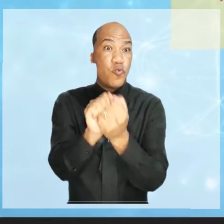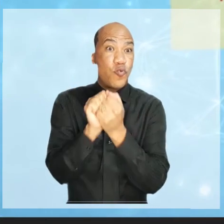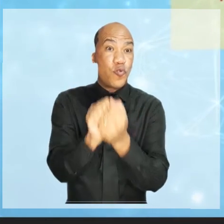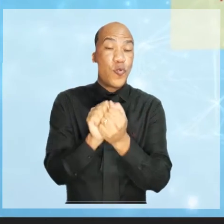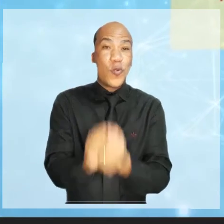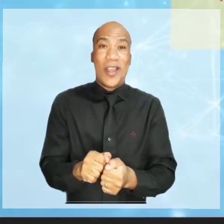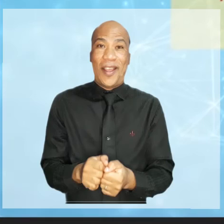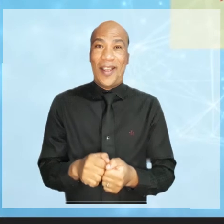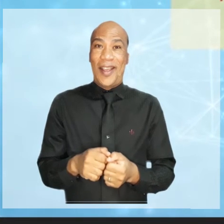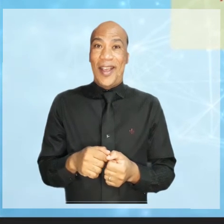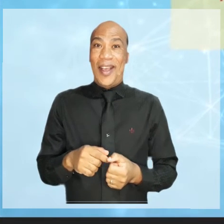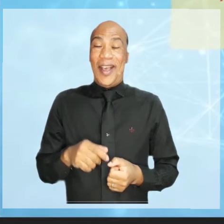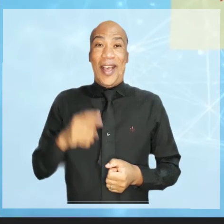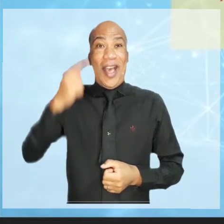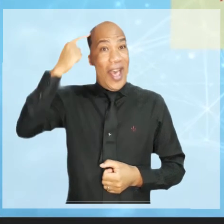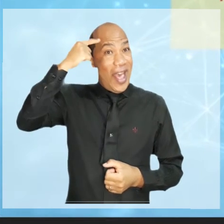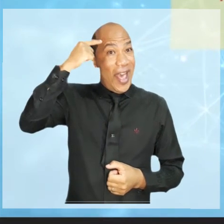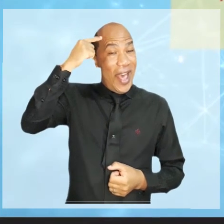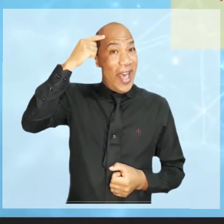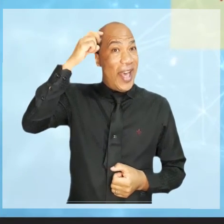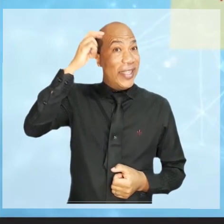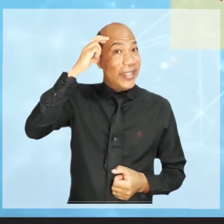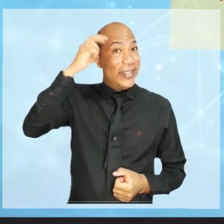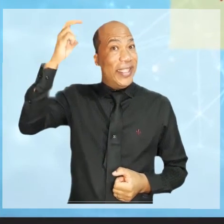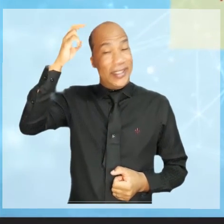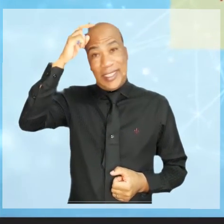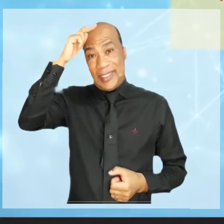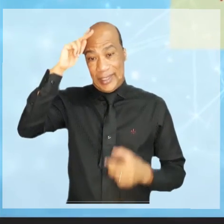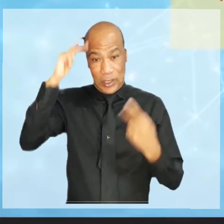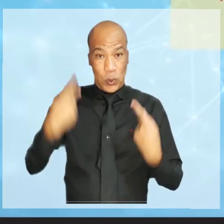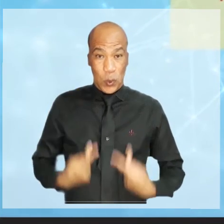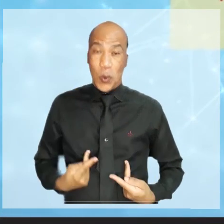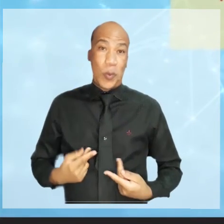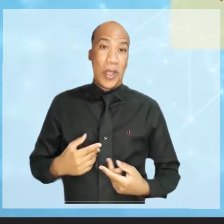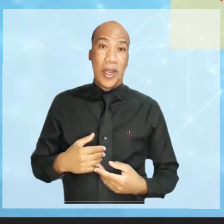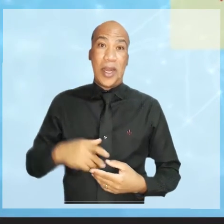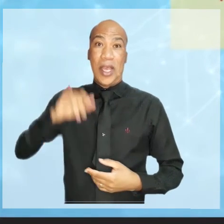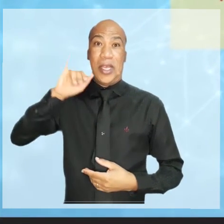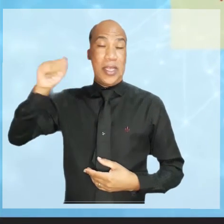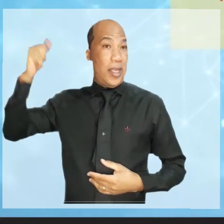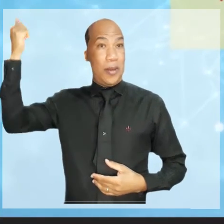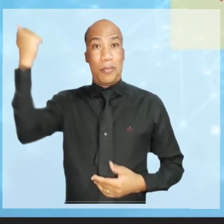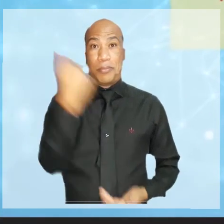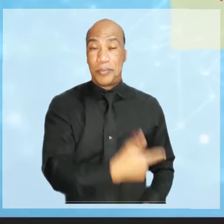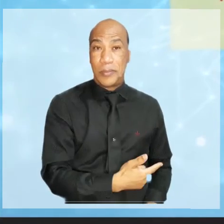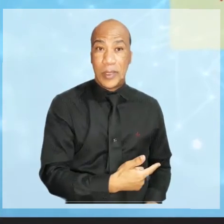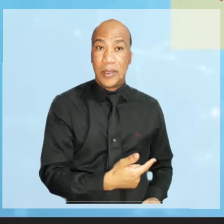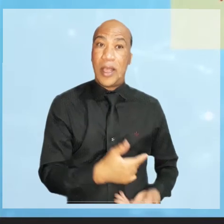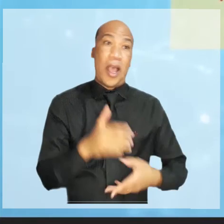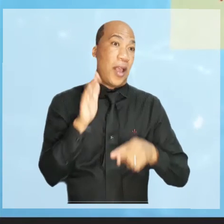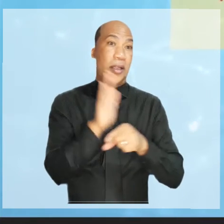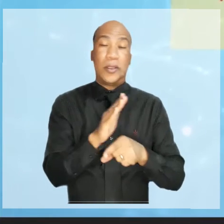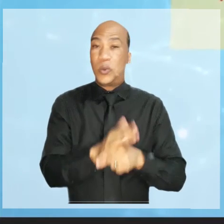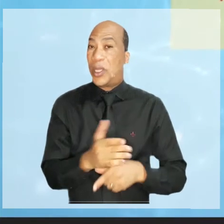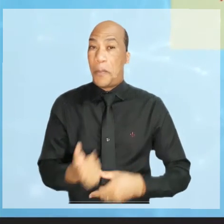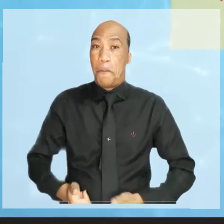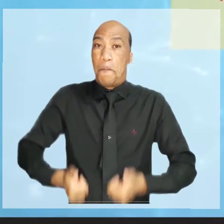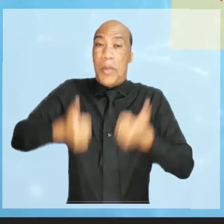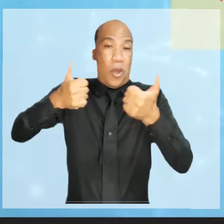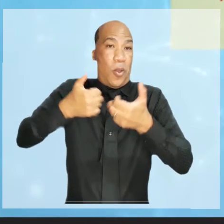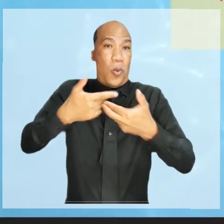qualidade. Teletrabalho. Estamos obtendo melhores resultados, Mas nossas práticas de trabalho